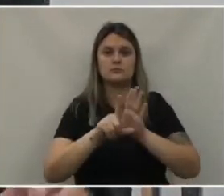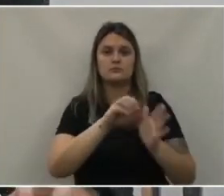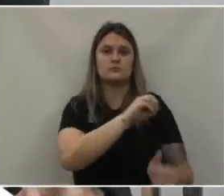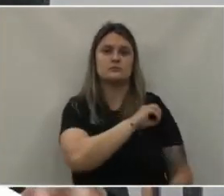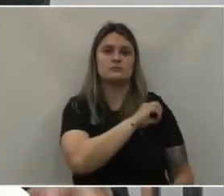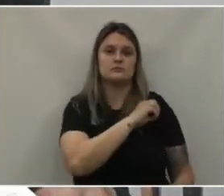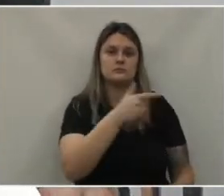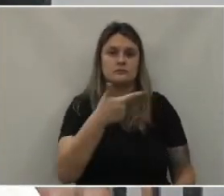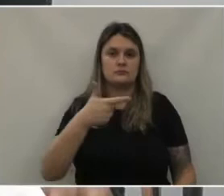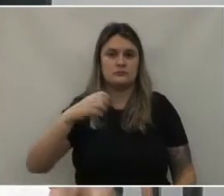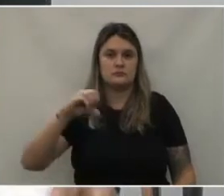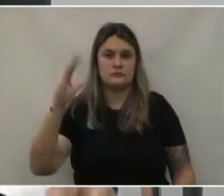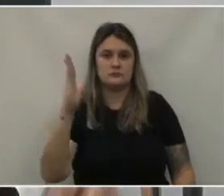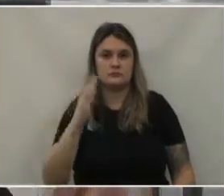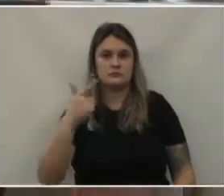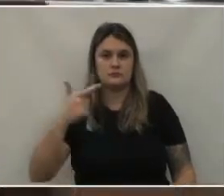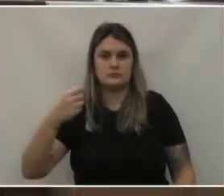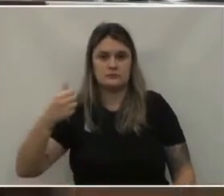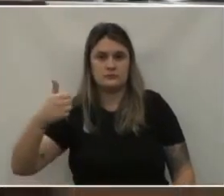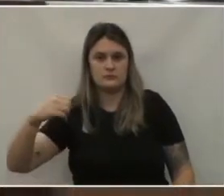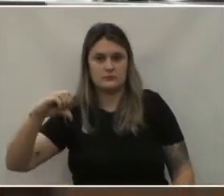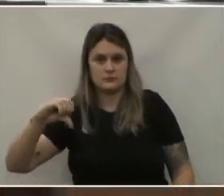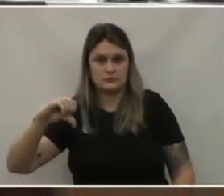número 29/2019.